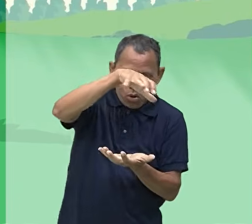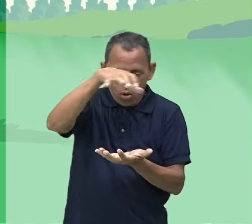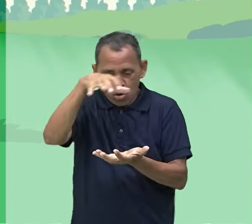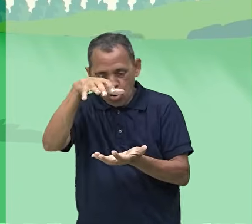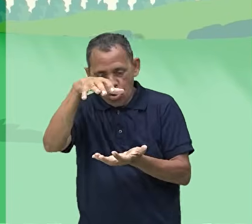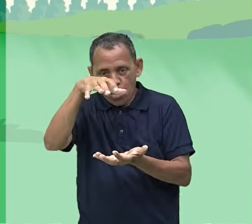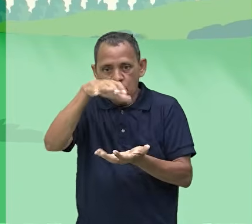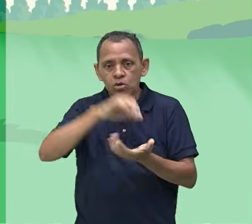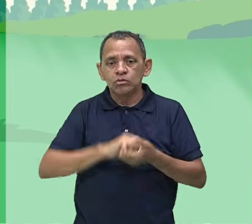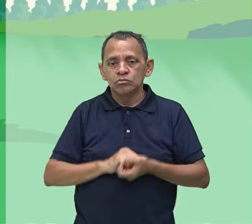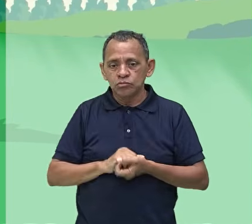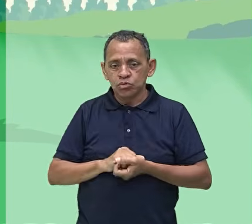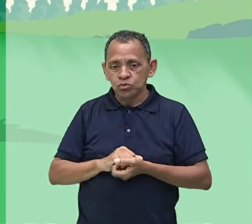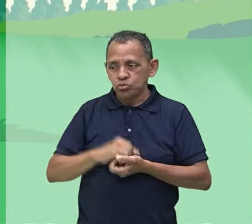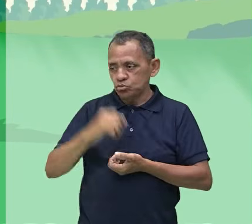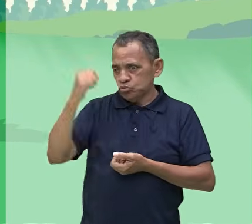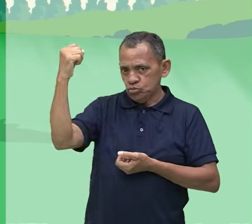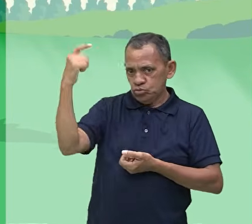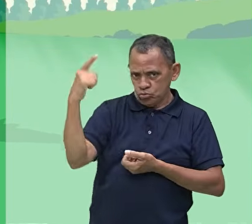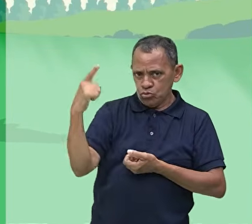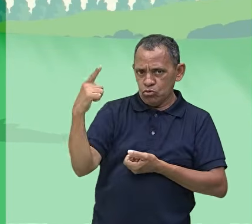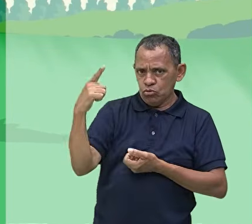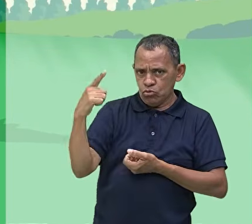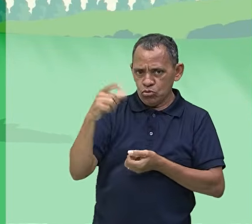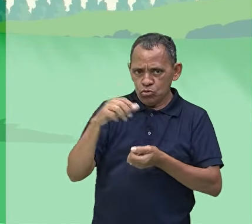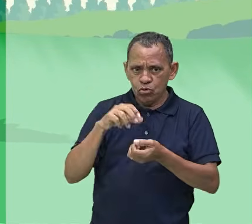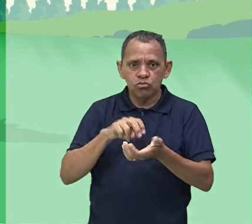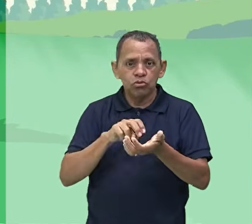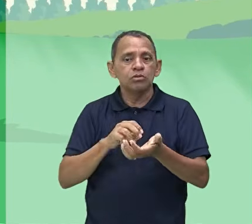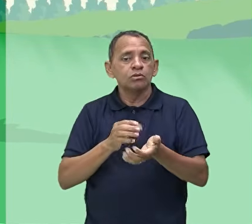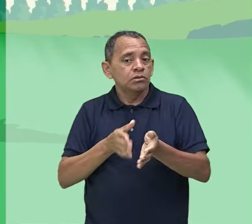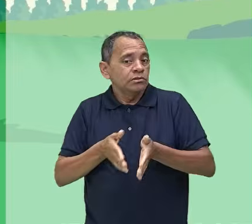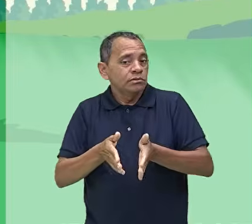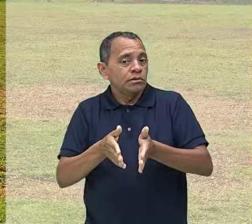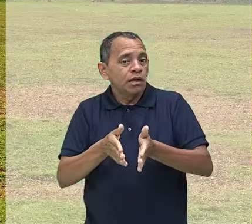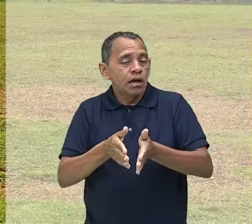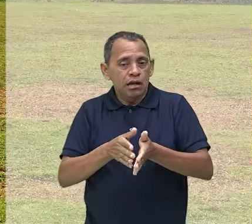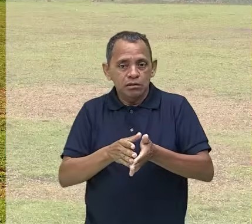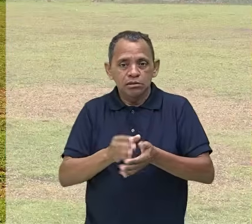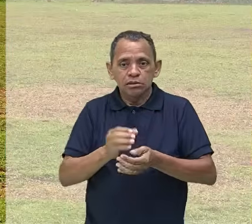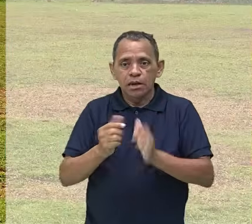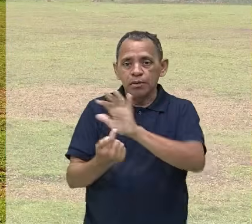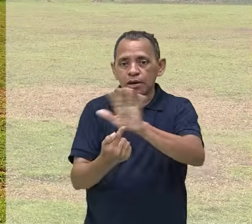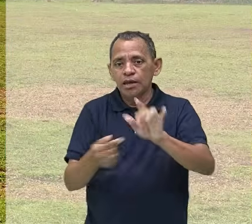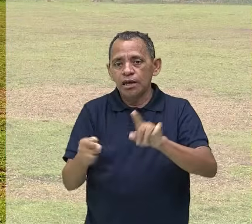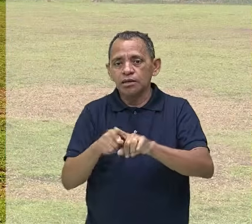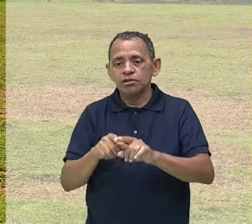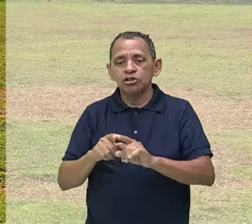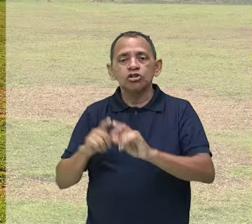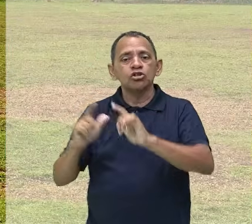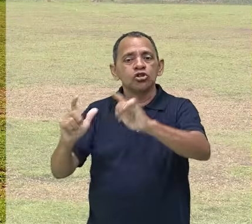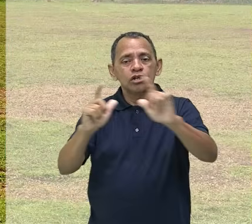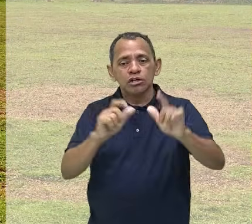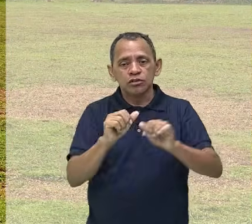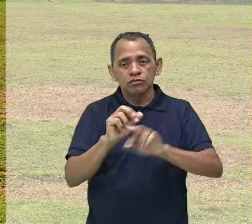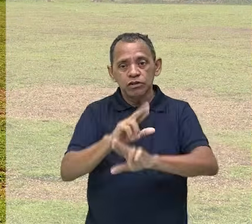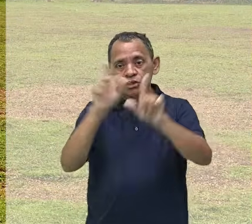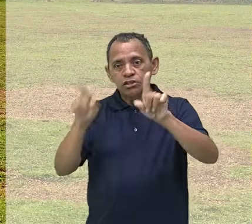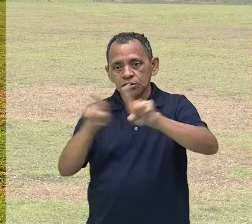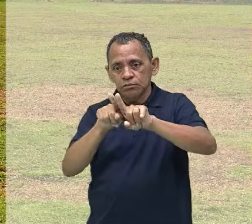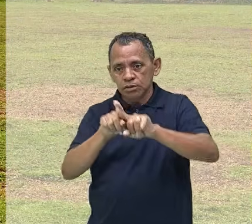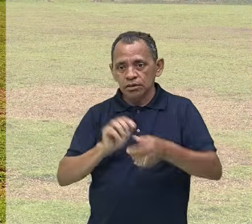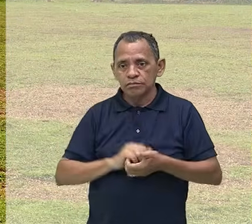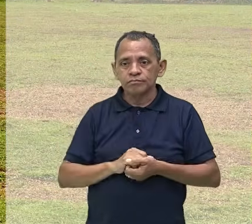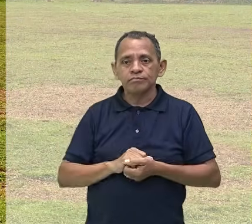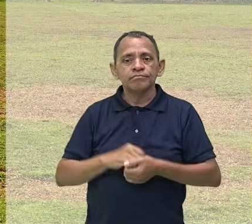Sol vai nascer e se pôr em pontos diferentes. Então, aí a gente observa a importância,